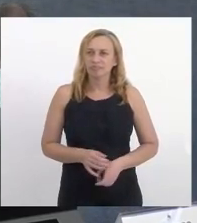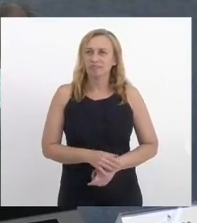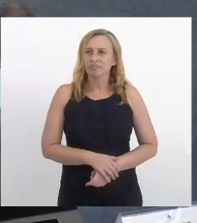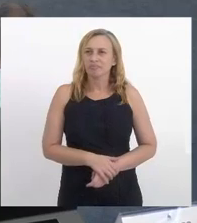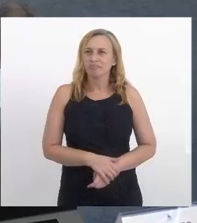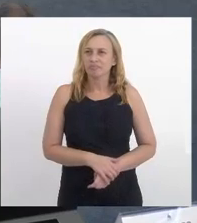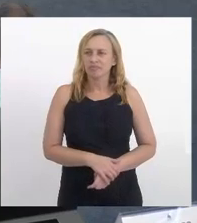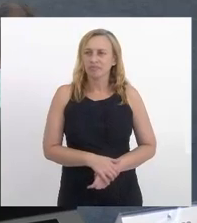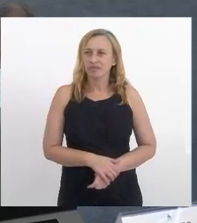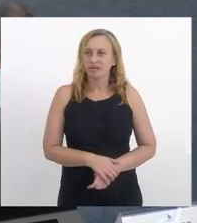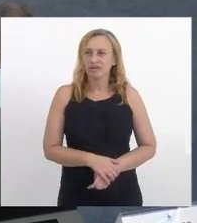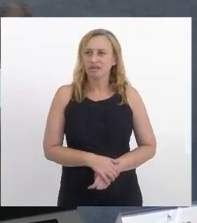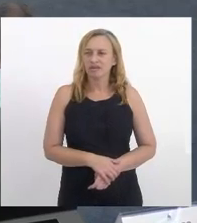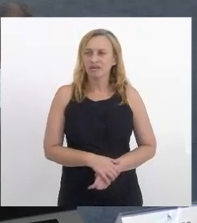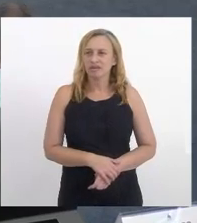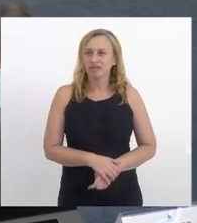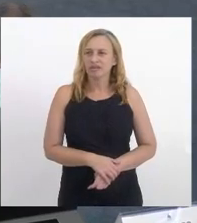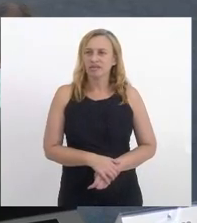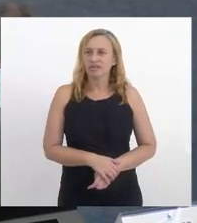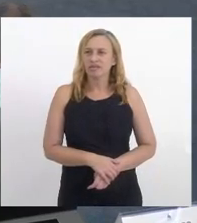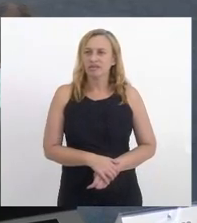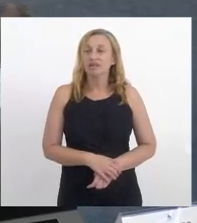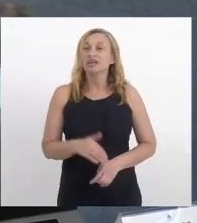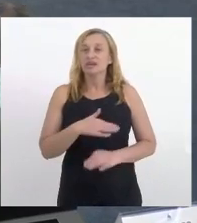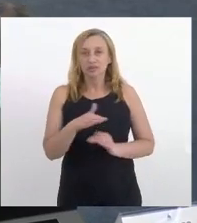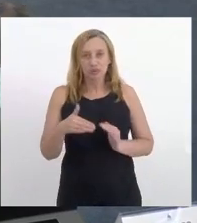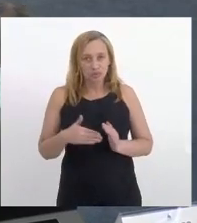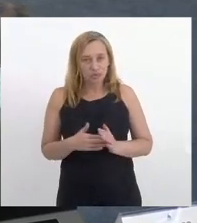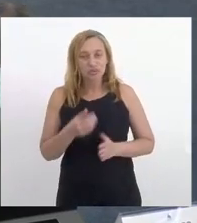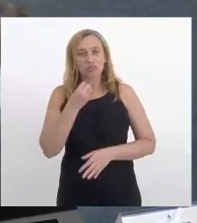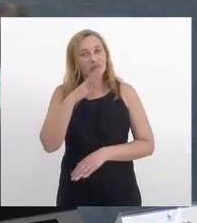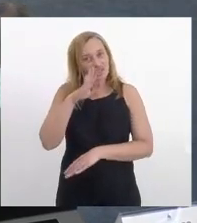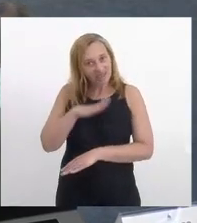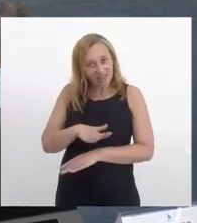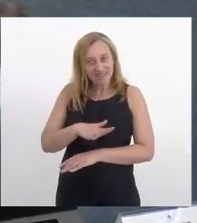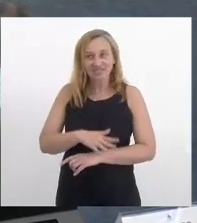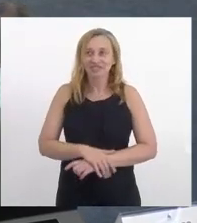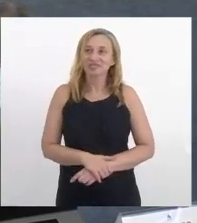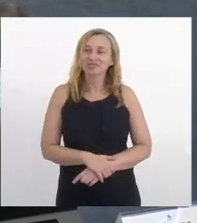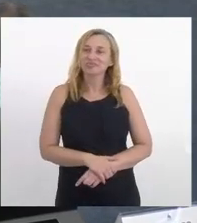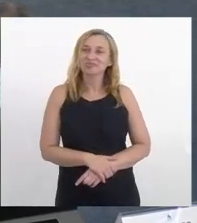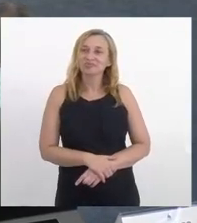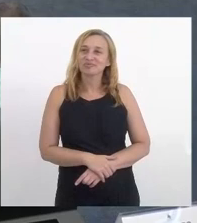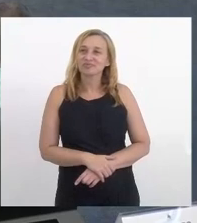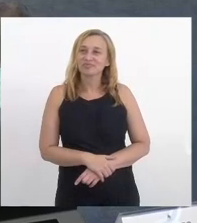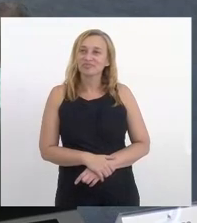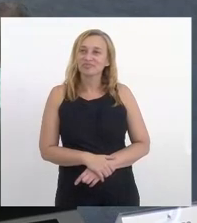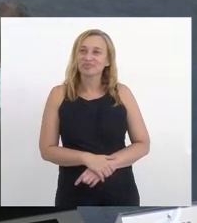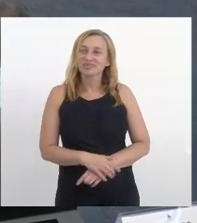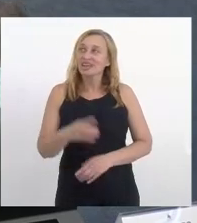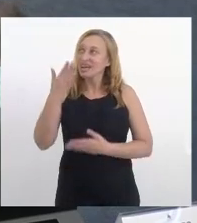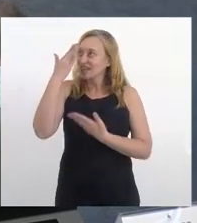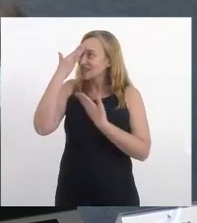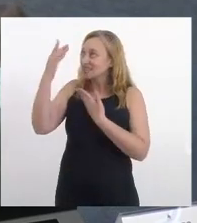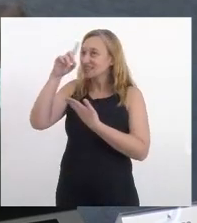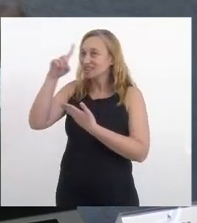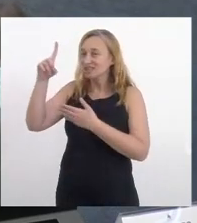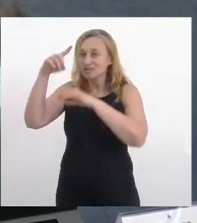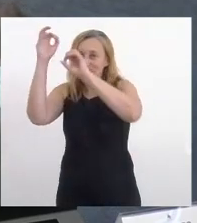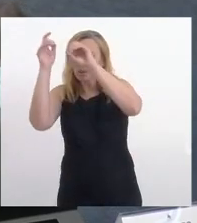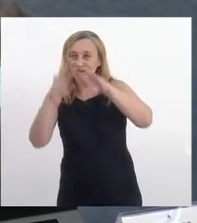Tem que ligar. Senhoras e senhores, muito boa tarde. Rogo a Deus que nos abençoe nessa